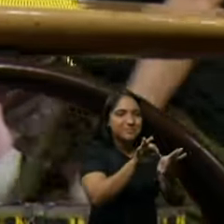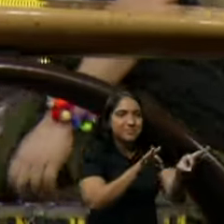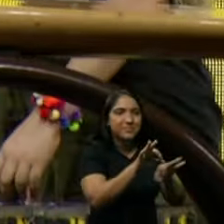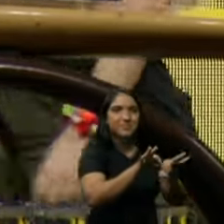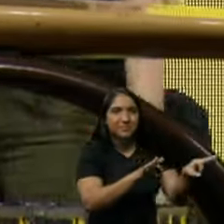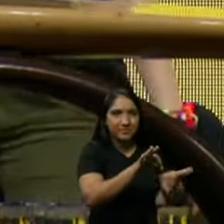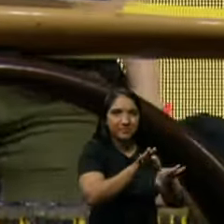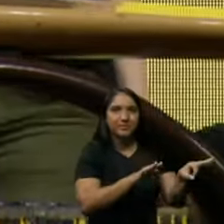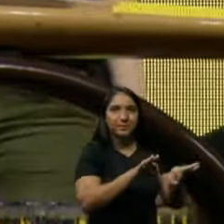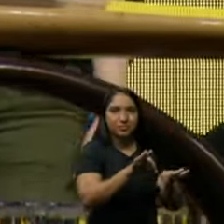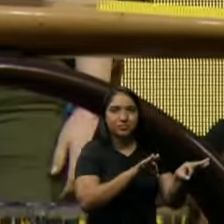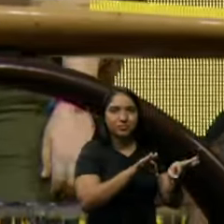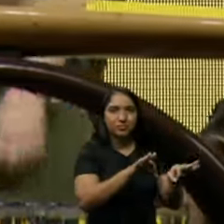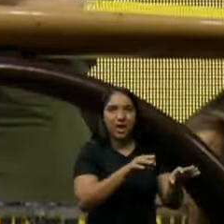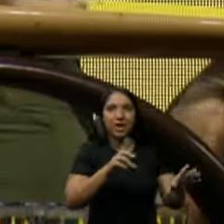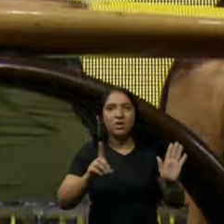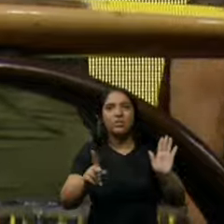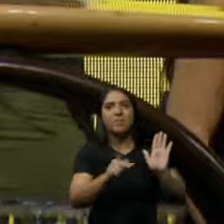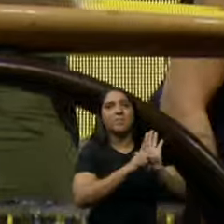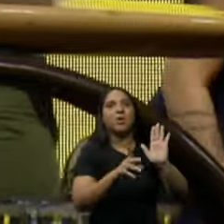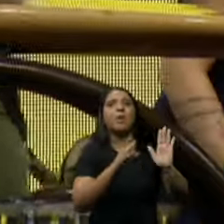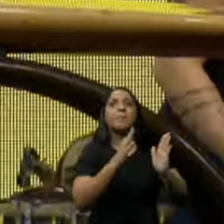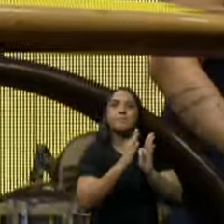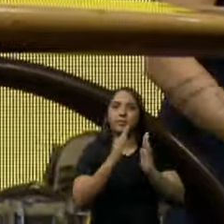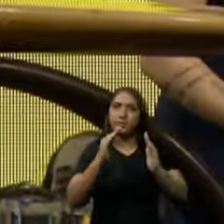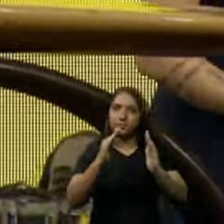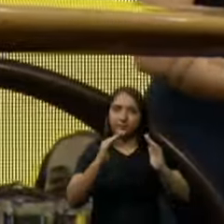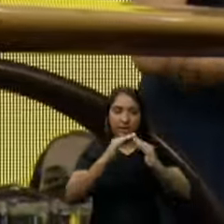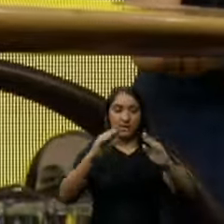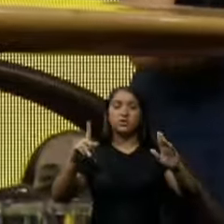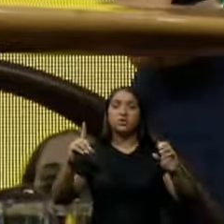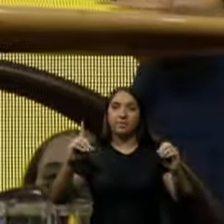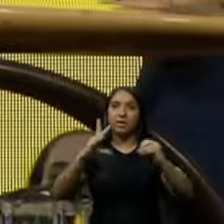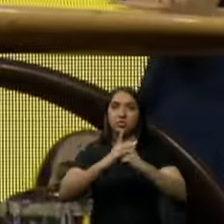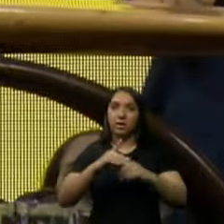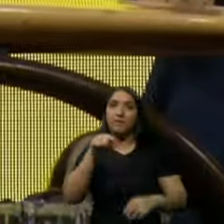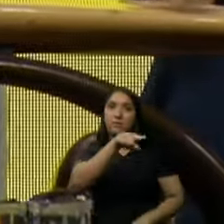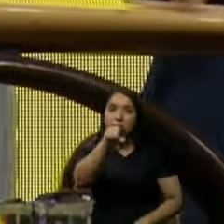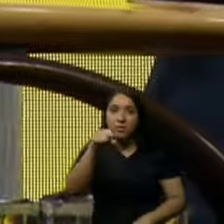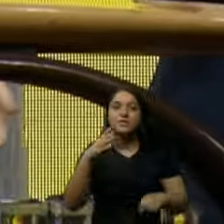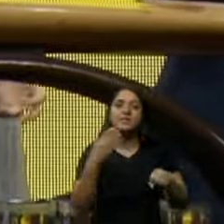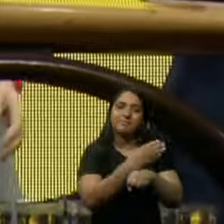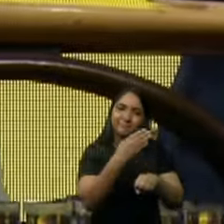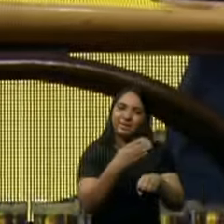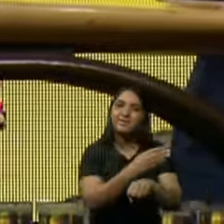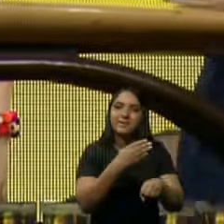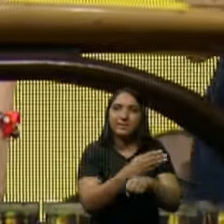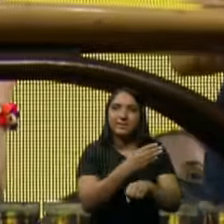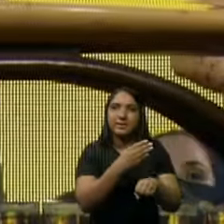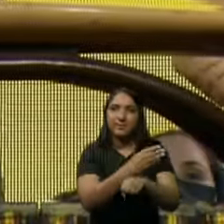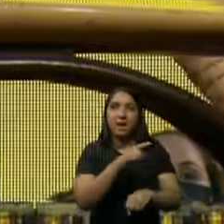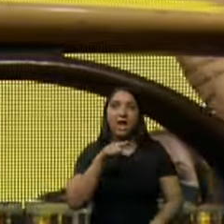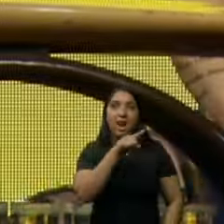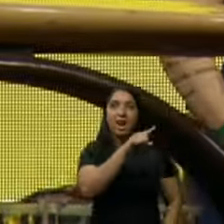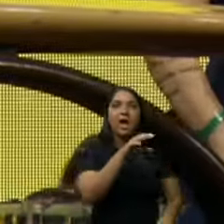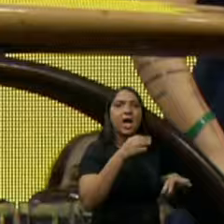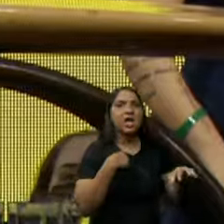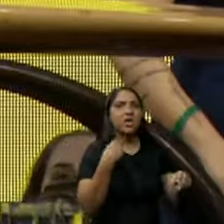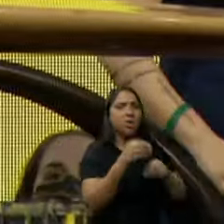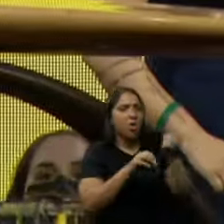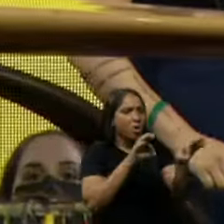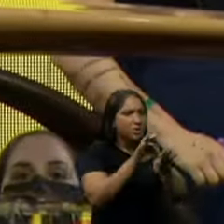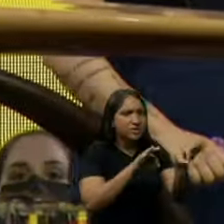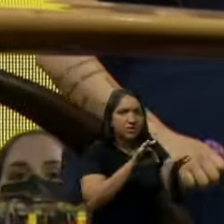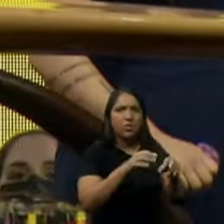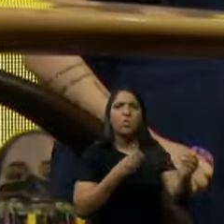vem Quantos fazem parte desta casa você faz parte disso então o nosso projeto lá em Moçambique é por meio da educação nós